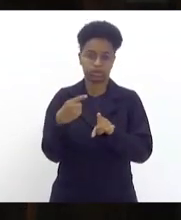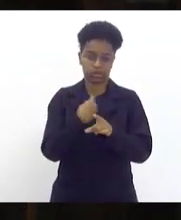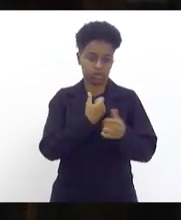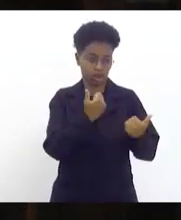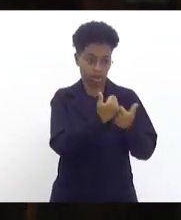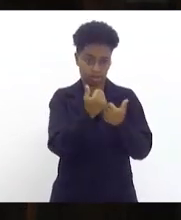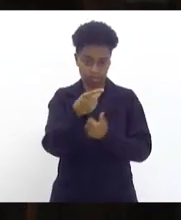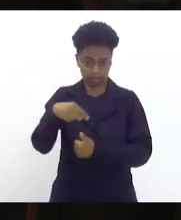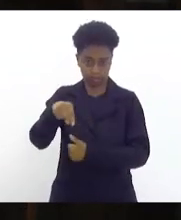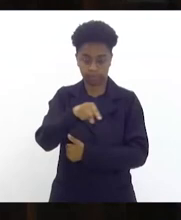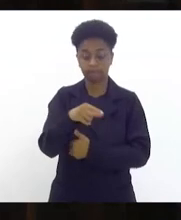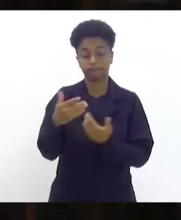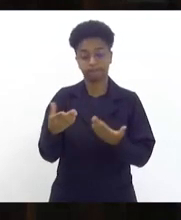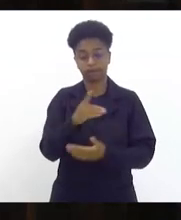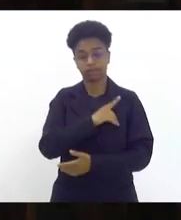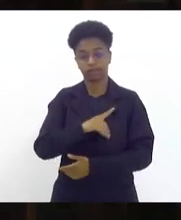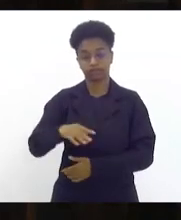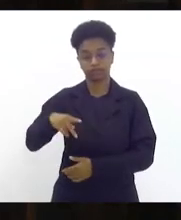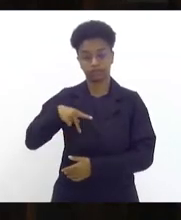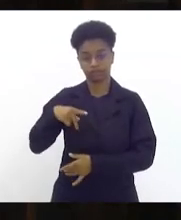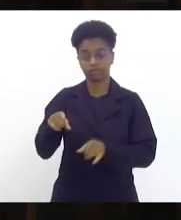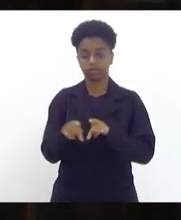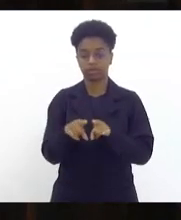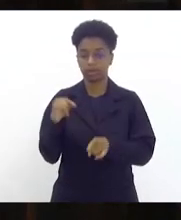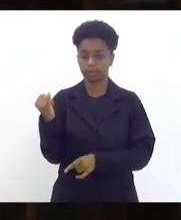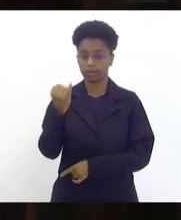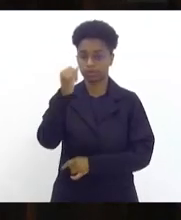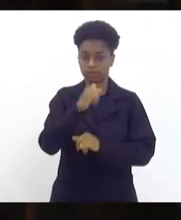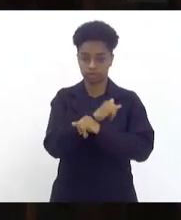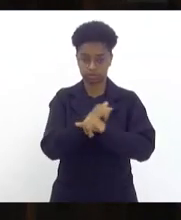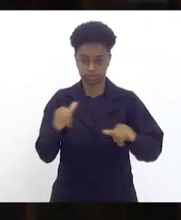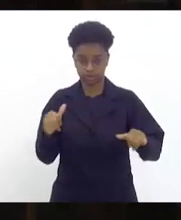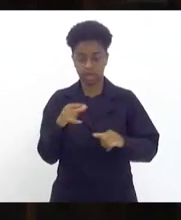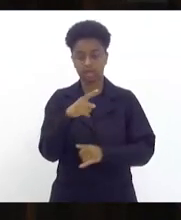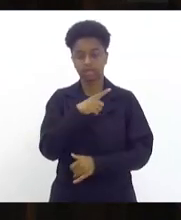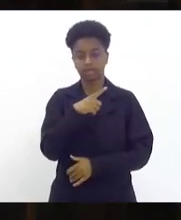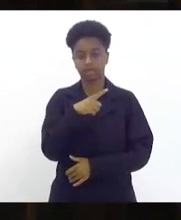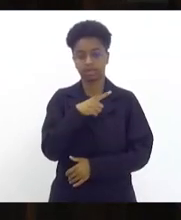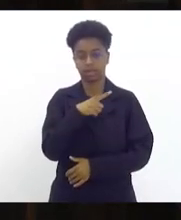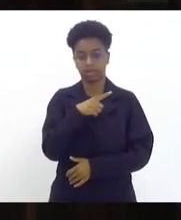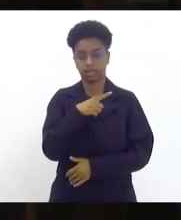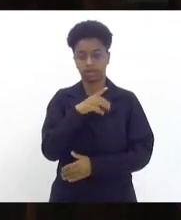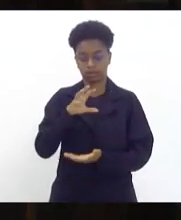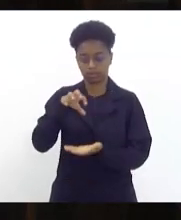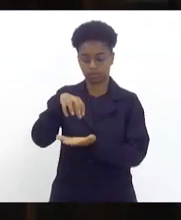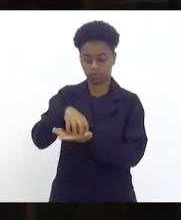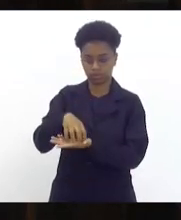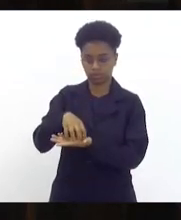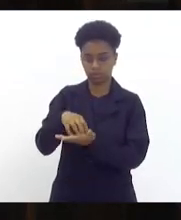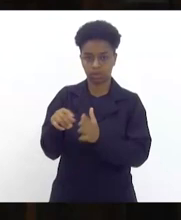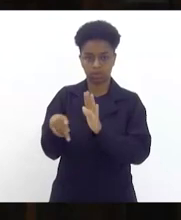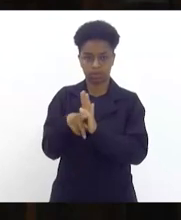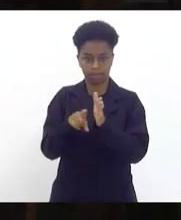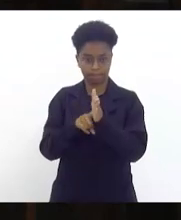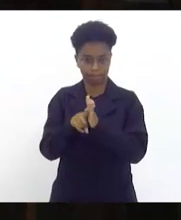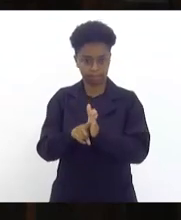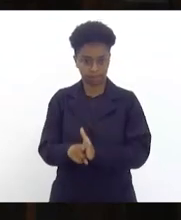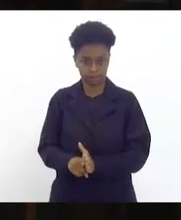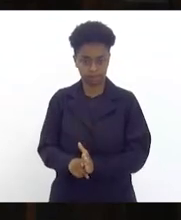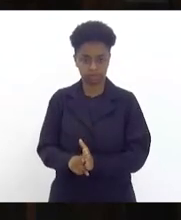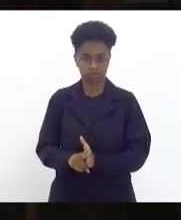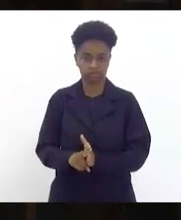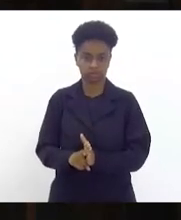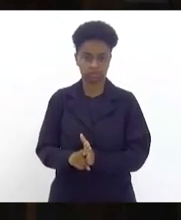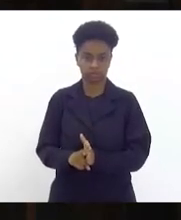a Defensoria Pública também é importante dizer nós temos um departamento de pesquisa que